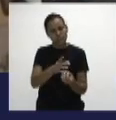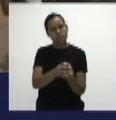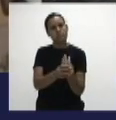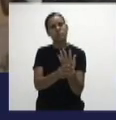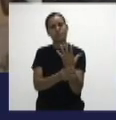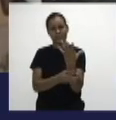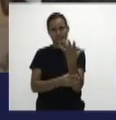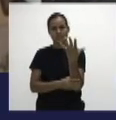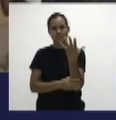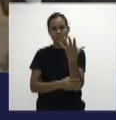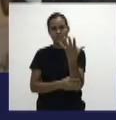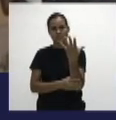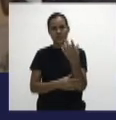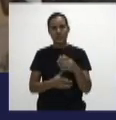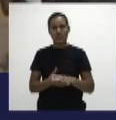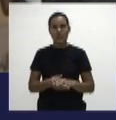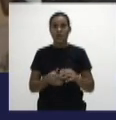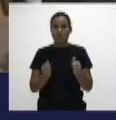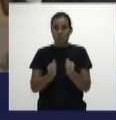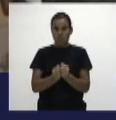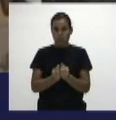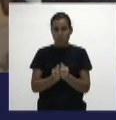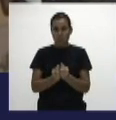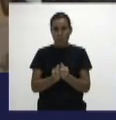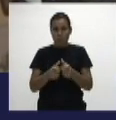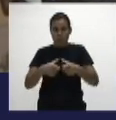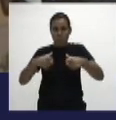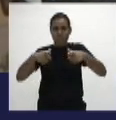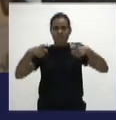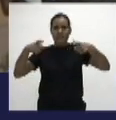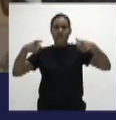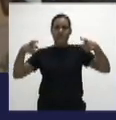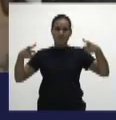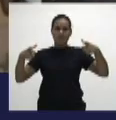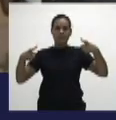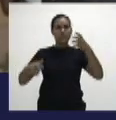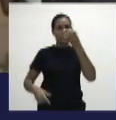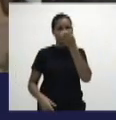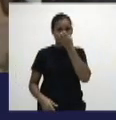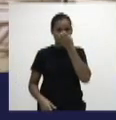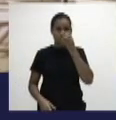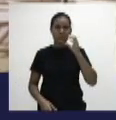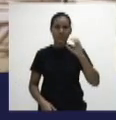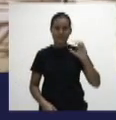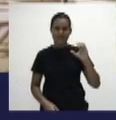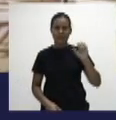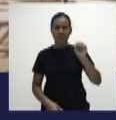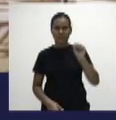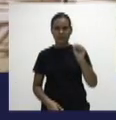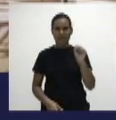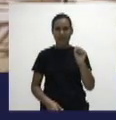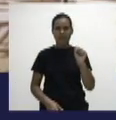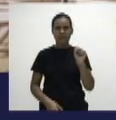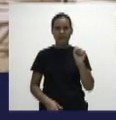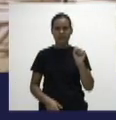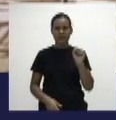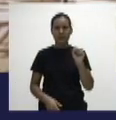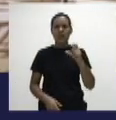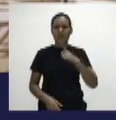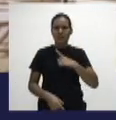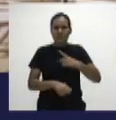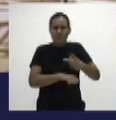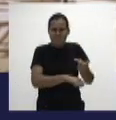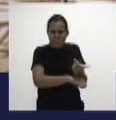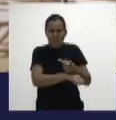ele consegue se refazer eh depois com essa explosão do Cico de solo por exemplo houve uma grande procura das novas gerações